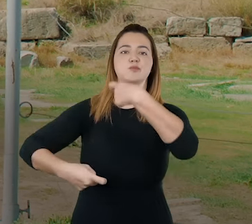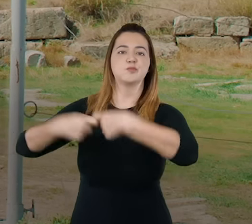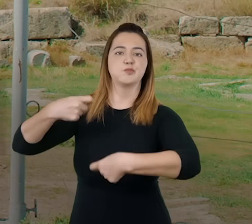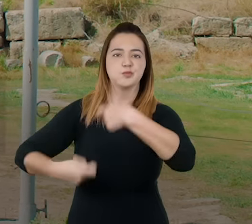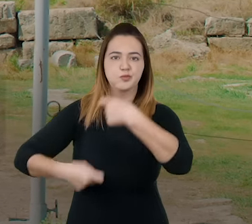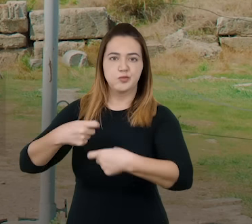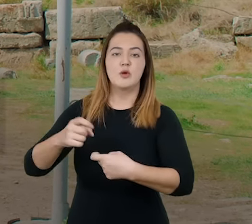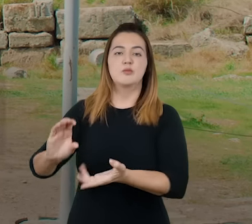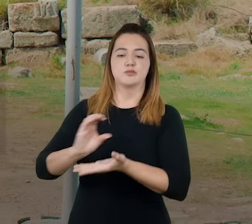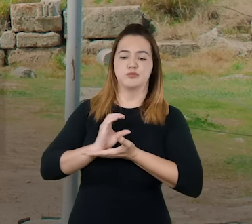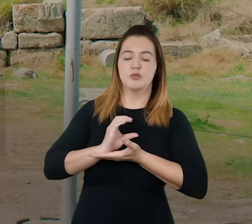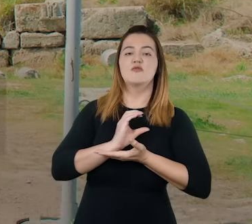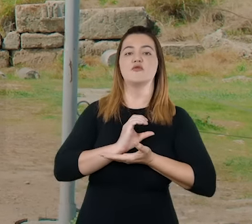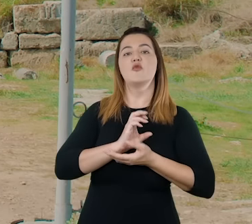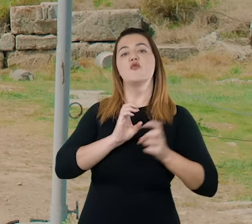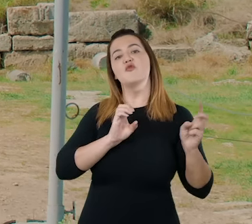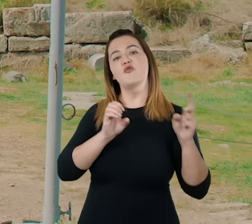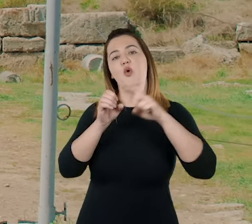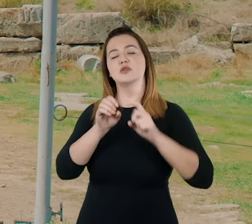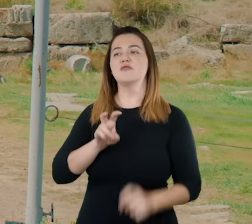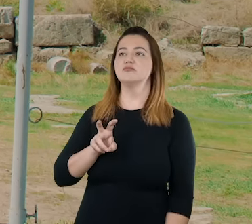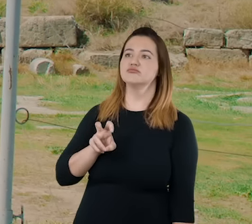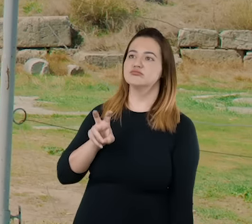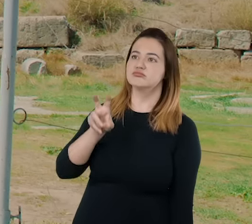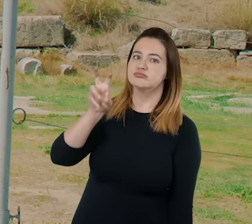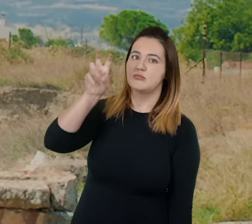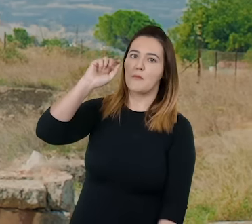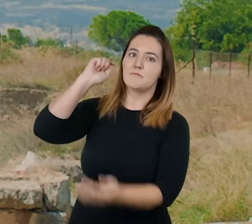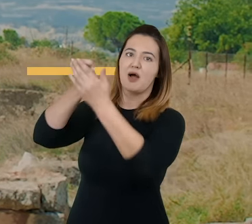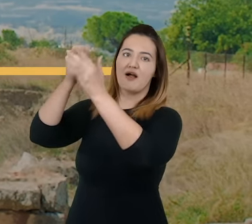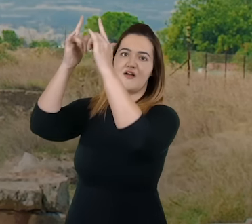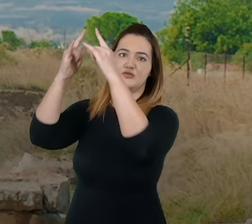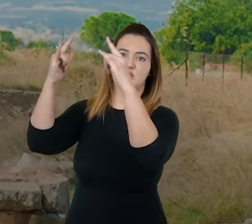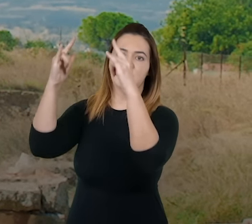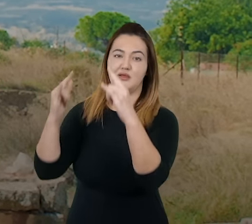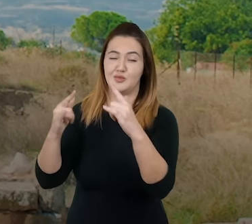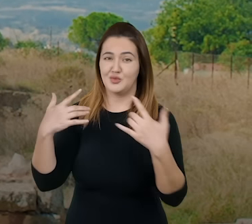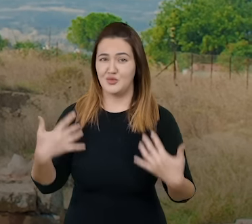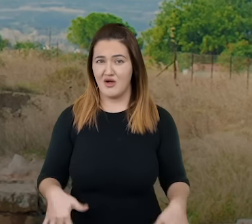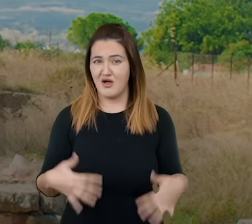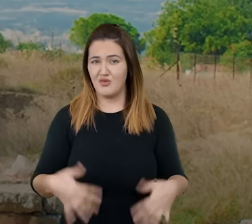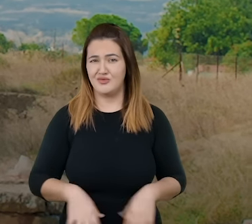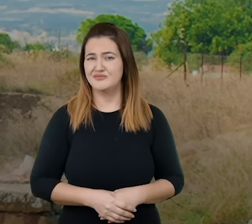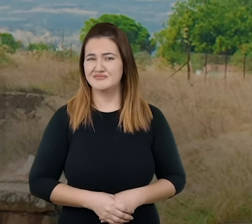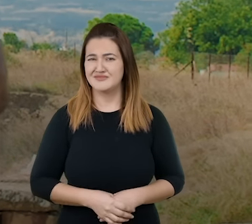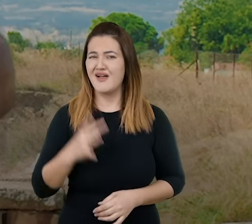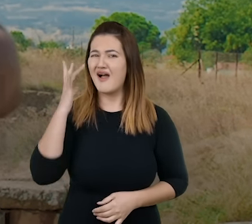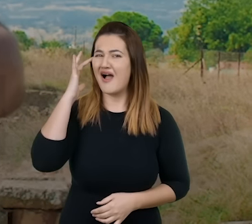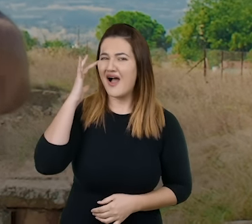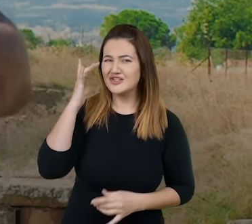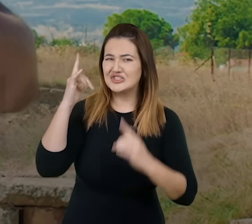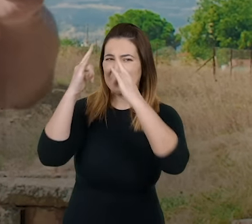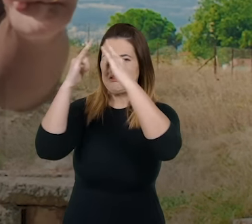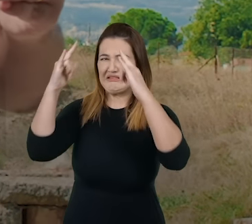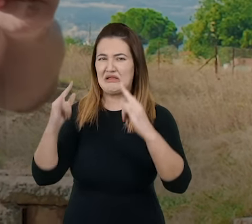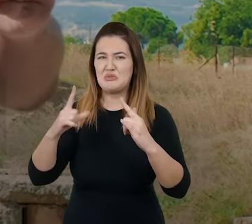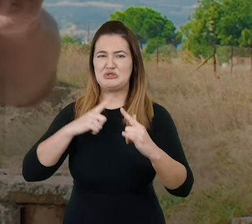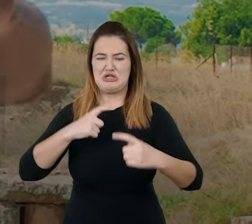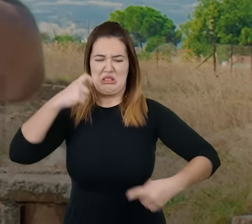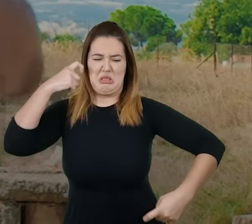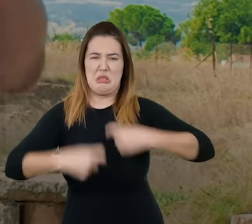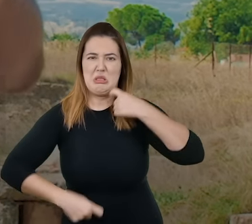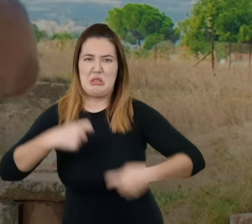culto licencioso que fazia parte da cultura local. Agora você imagina, nesse cenário de promiscuidade